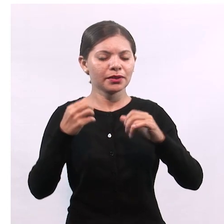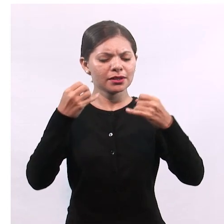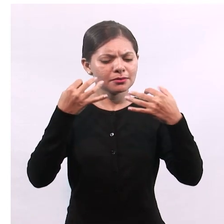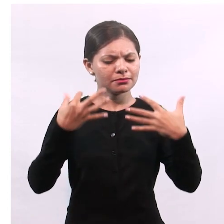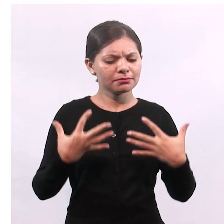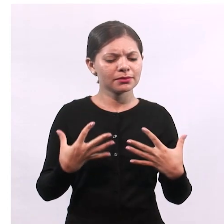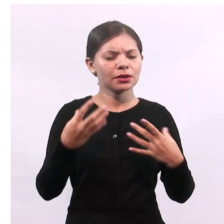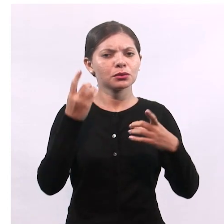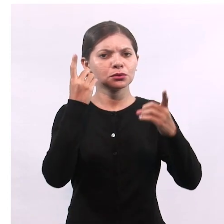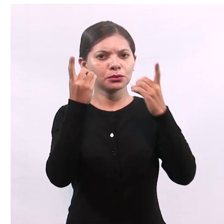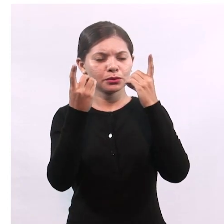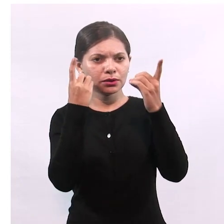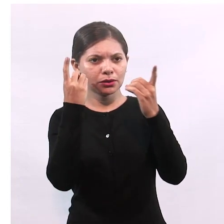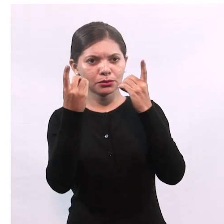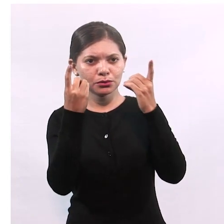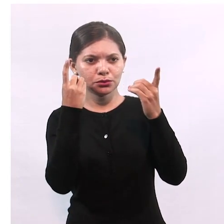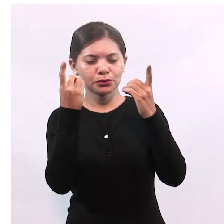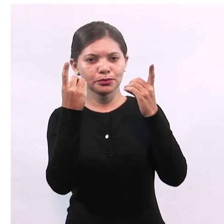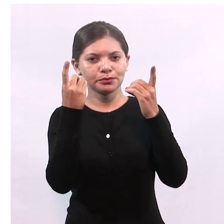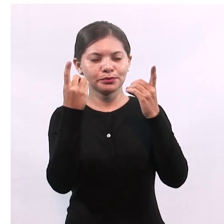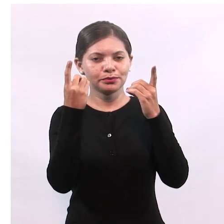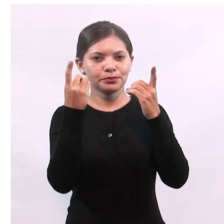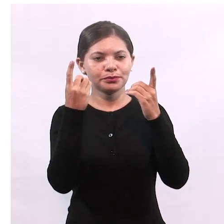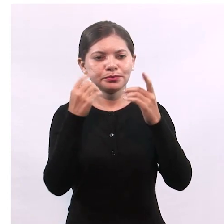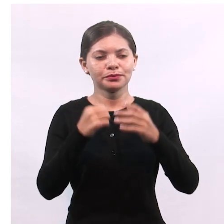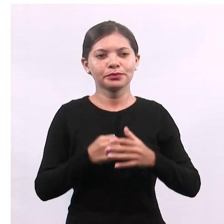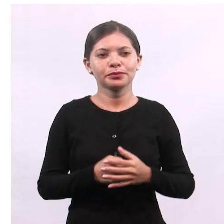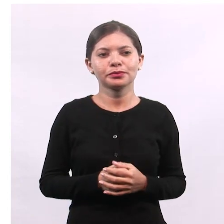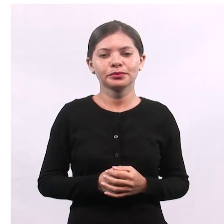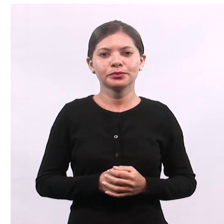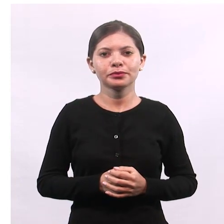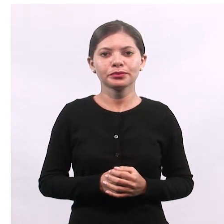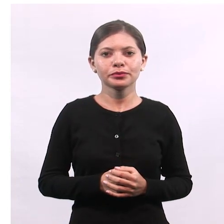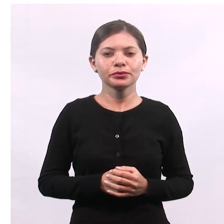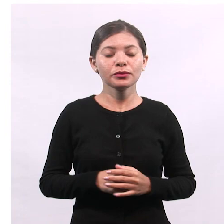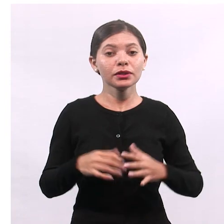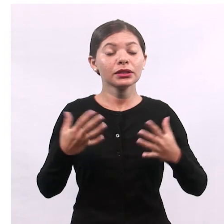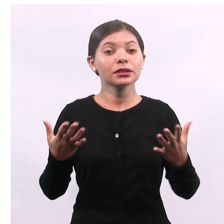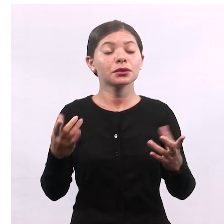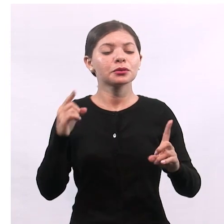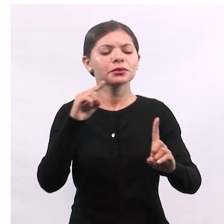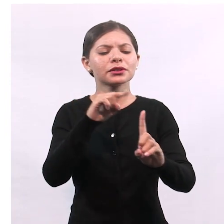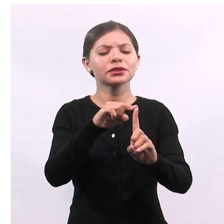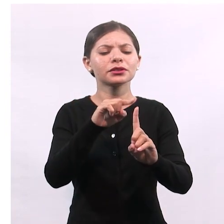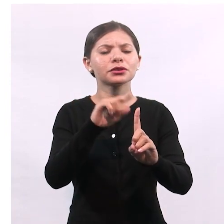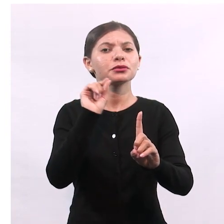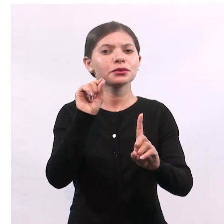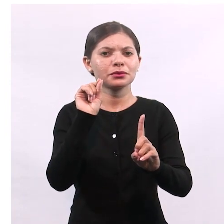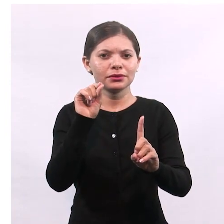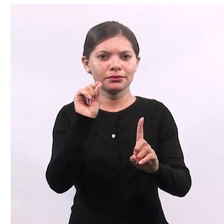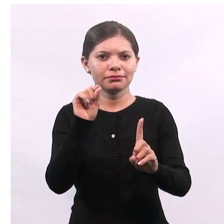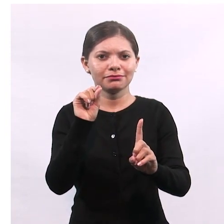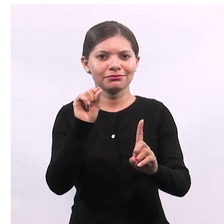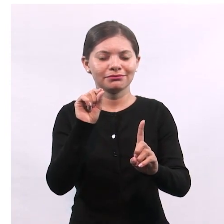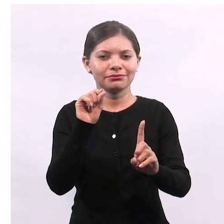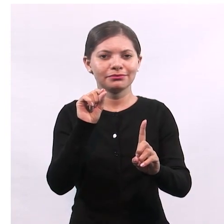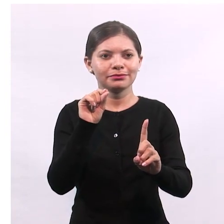dados subsidiando a tomada de decisões então o objetivo do senso é